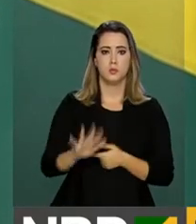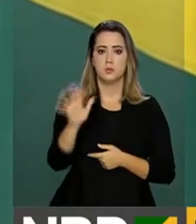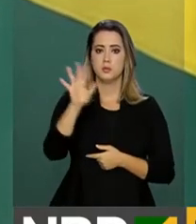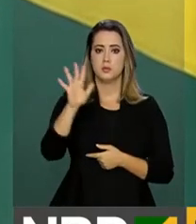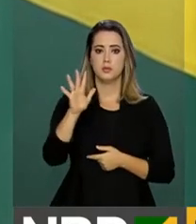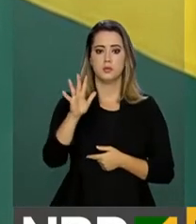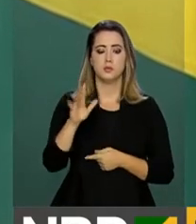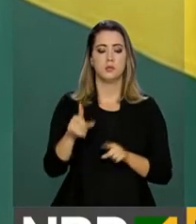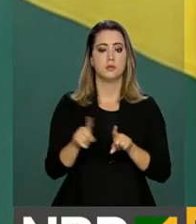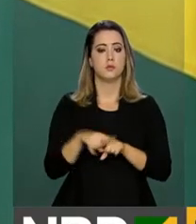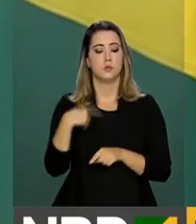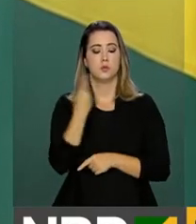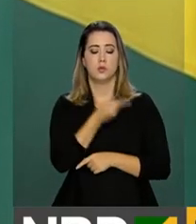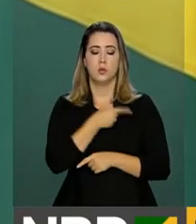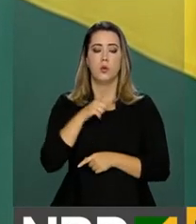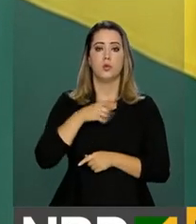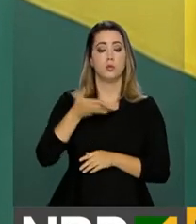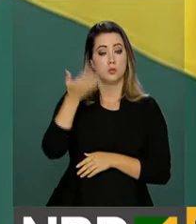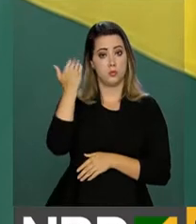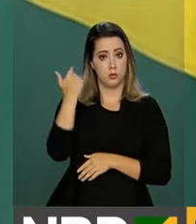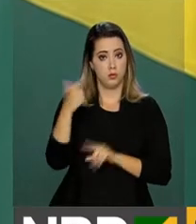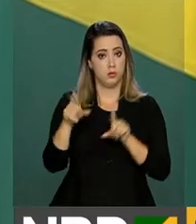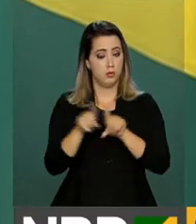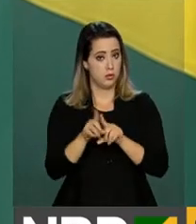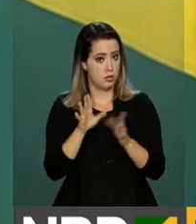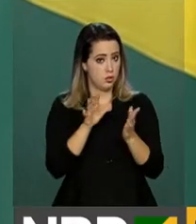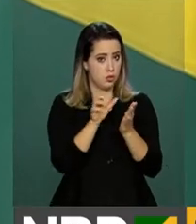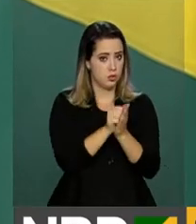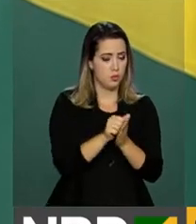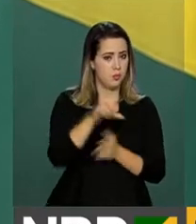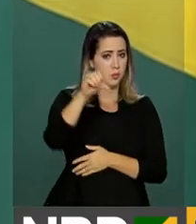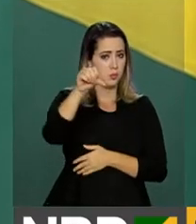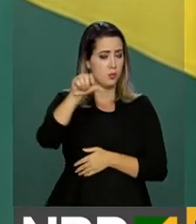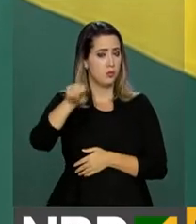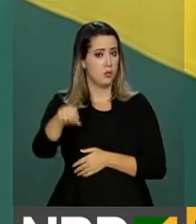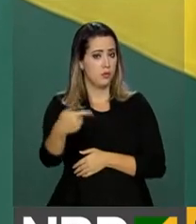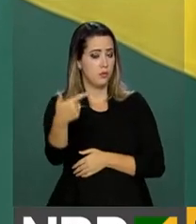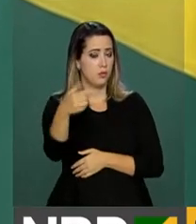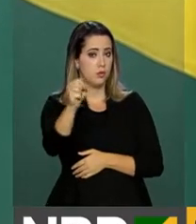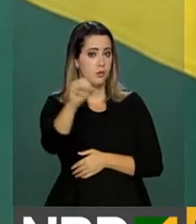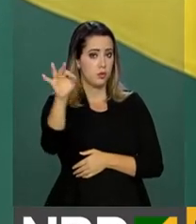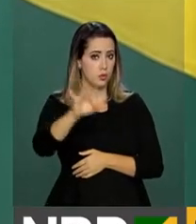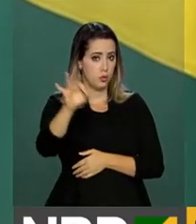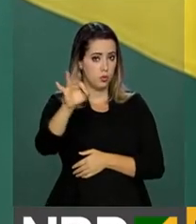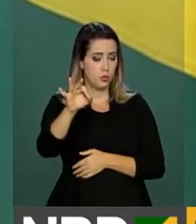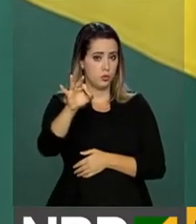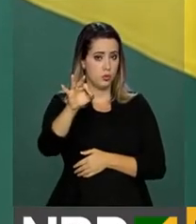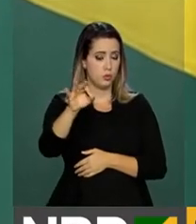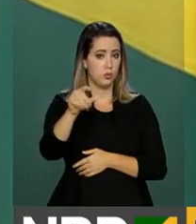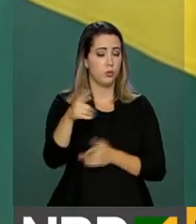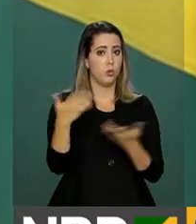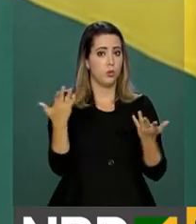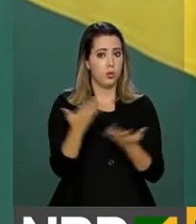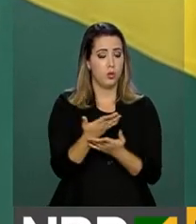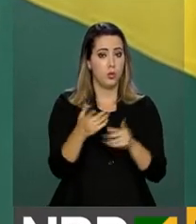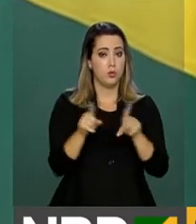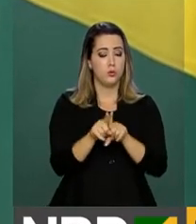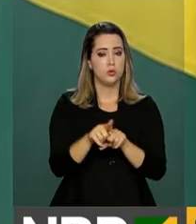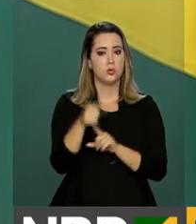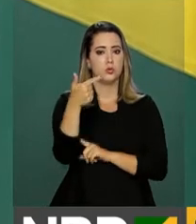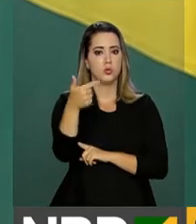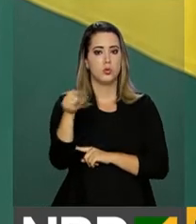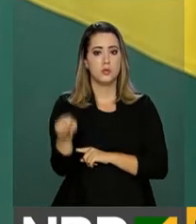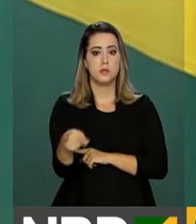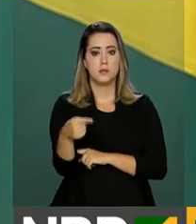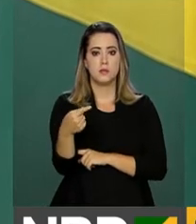que nós apoiamos na oportunidade com nove pontos 28 não é e hoje está em dois pontos